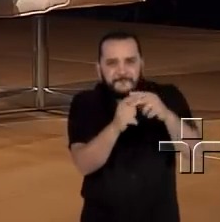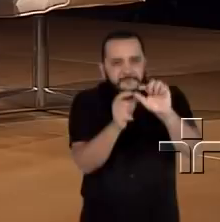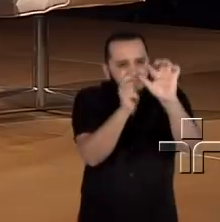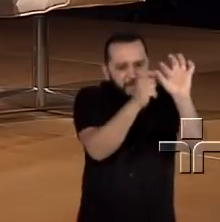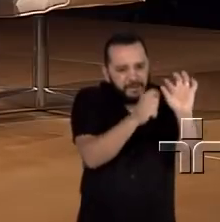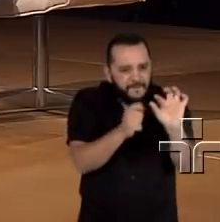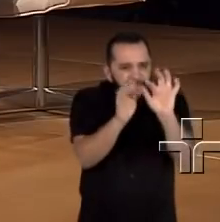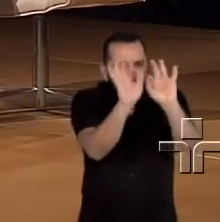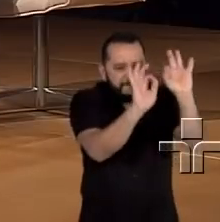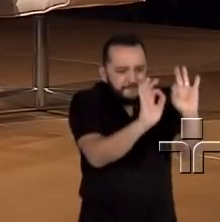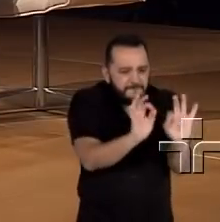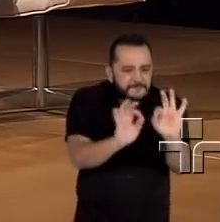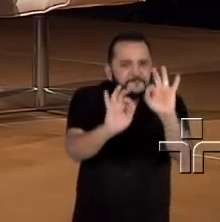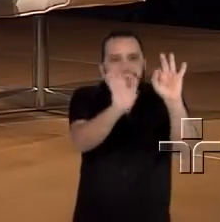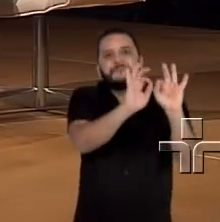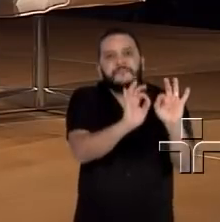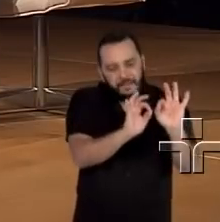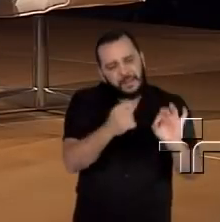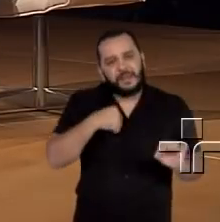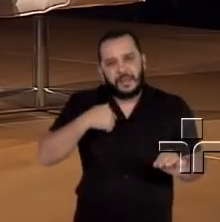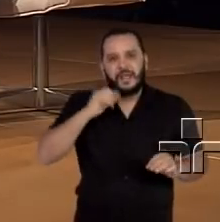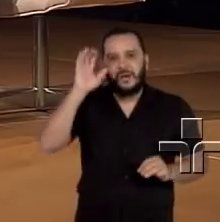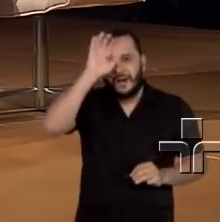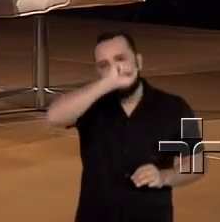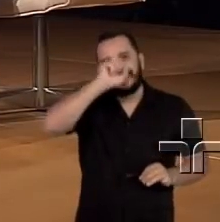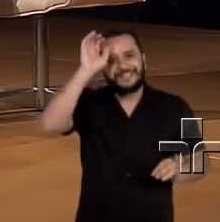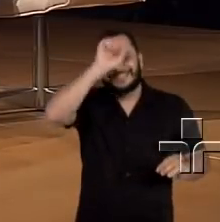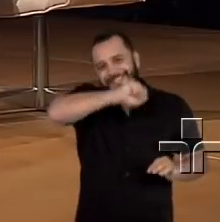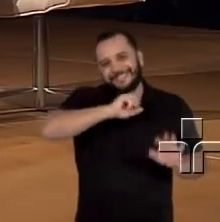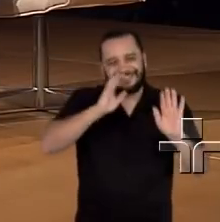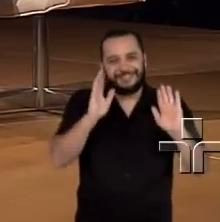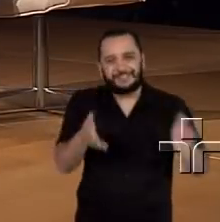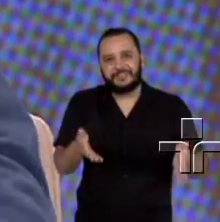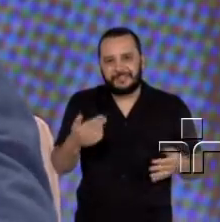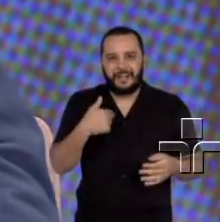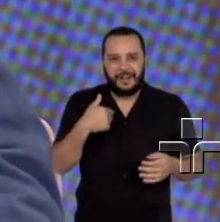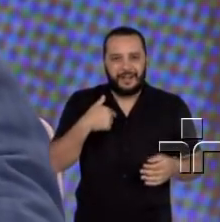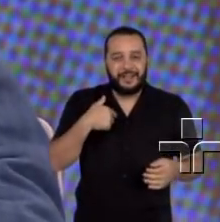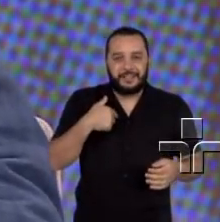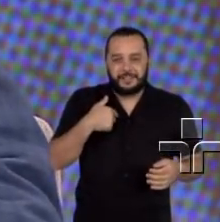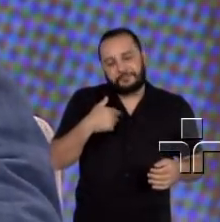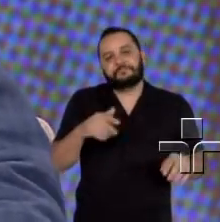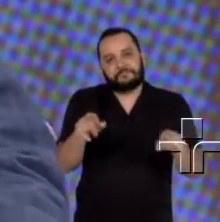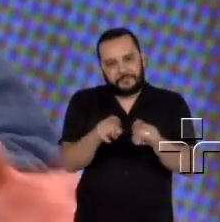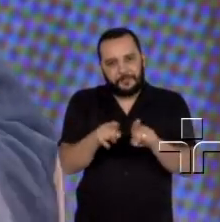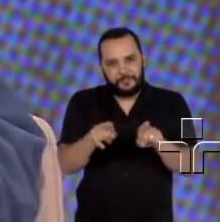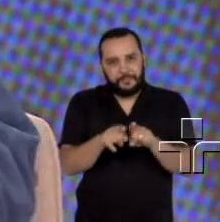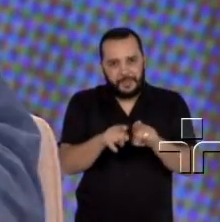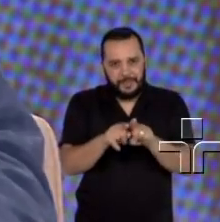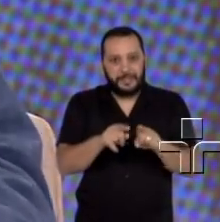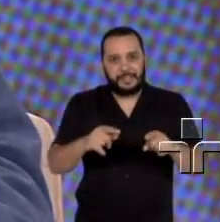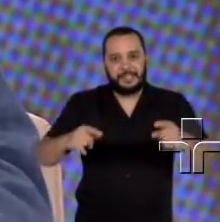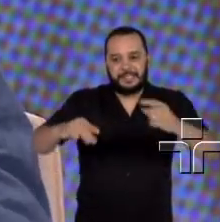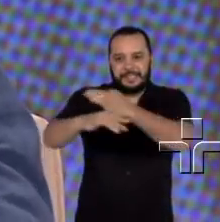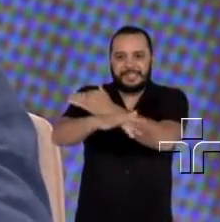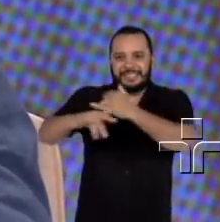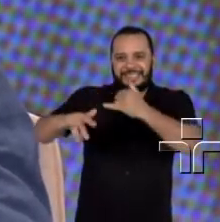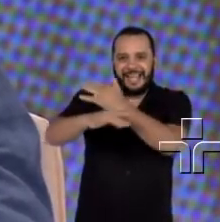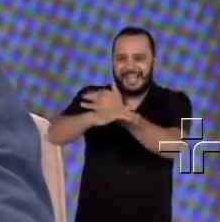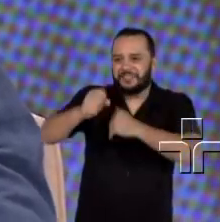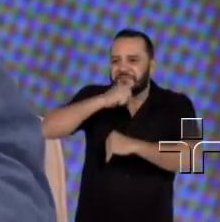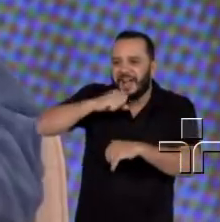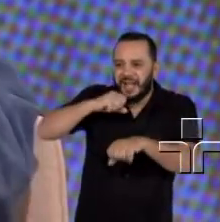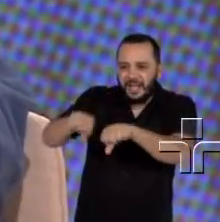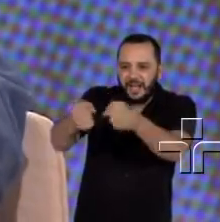Fui lá me meter com essas grandes histórias que estavam acontecendo de restauração das cidades